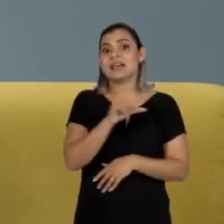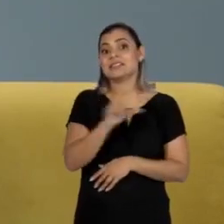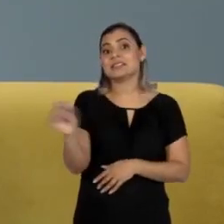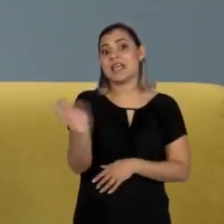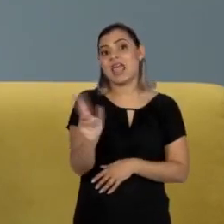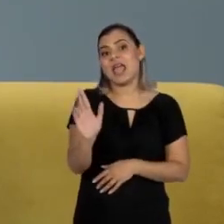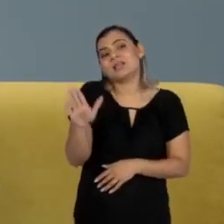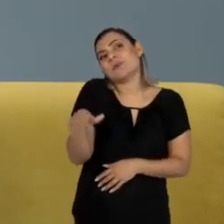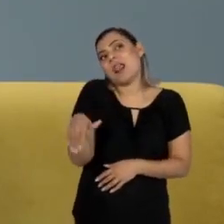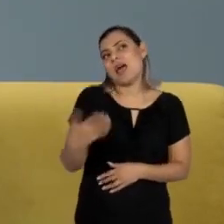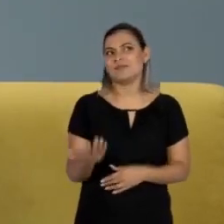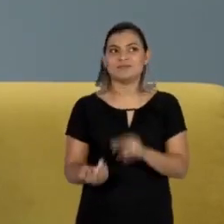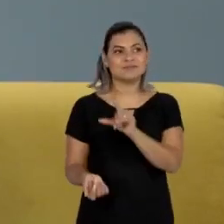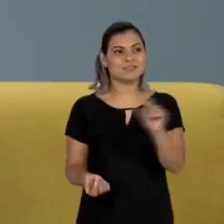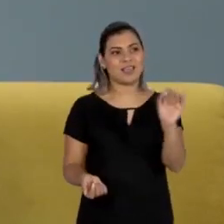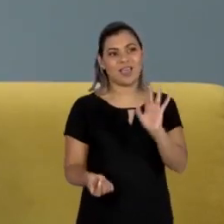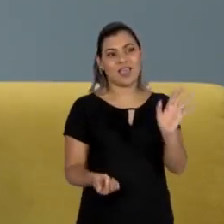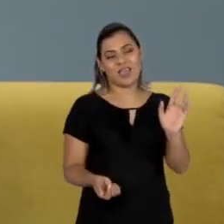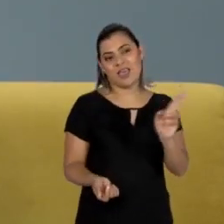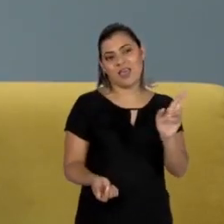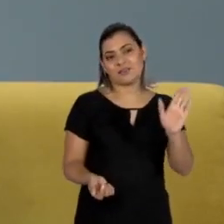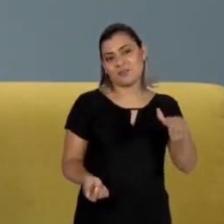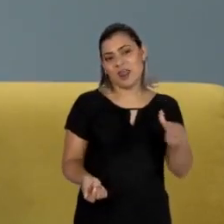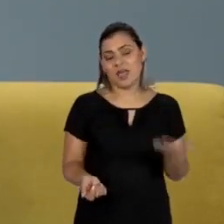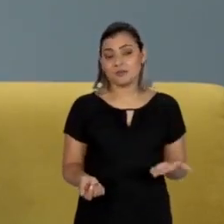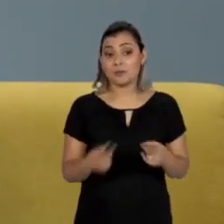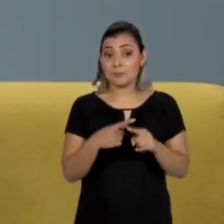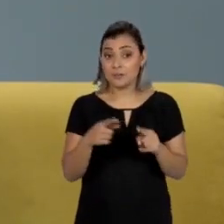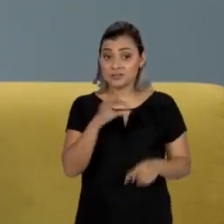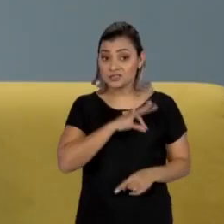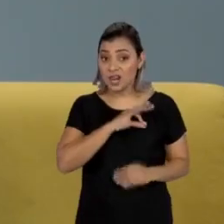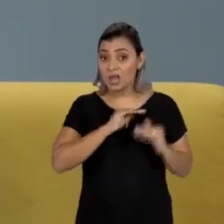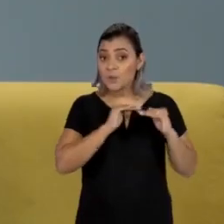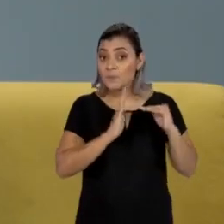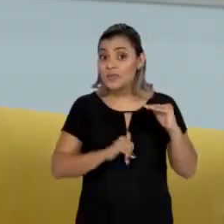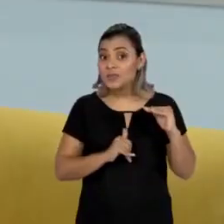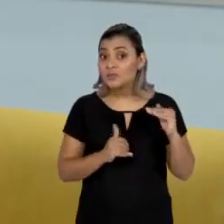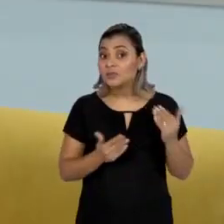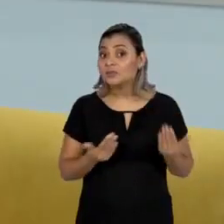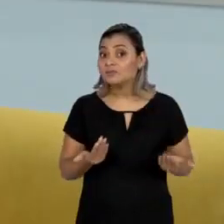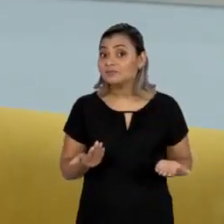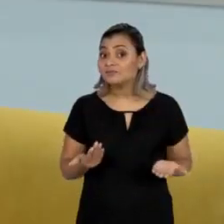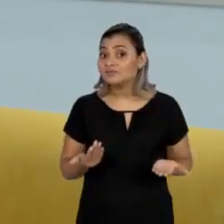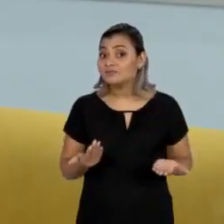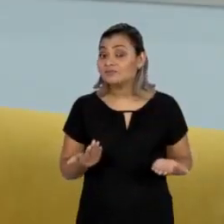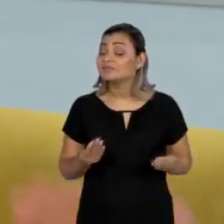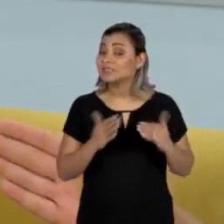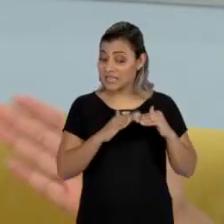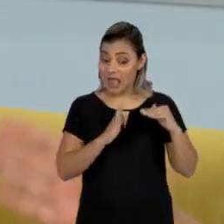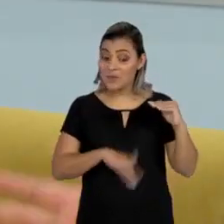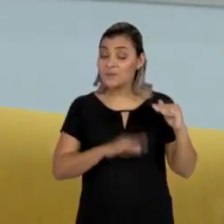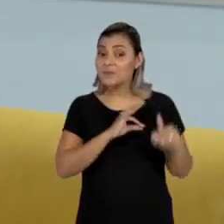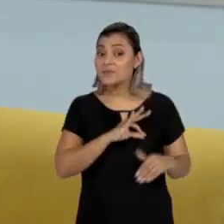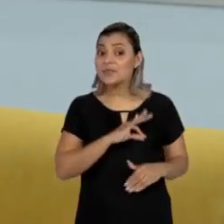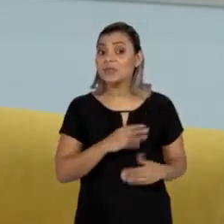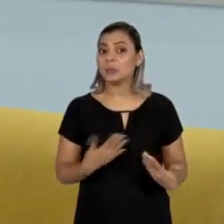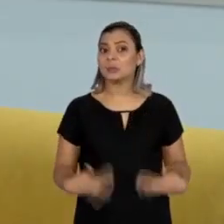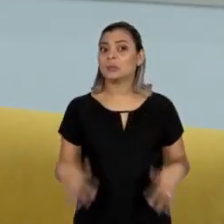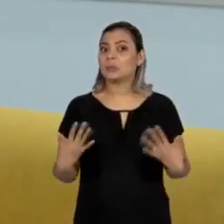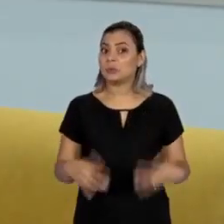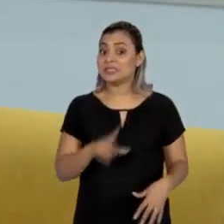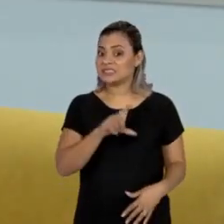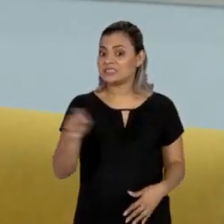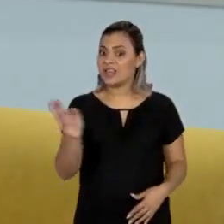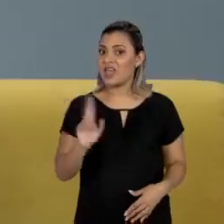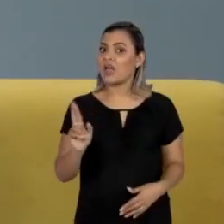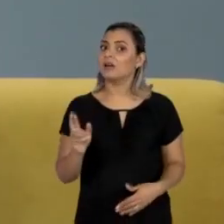R$100 é baixa, mas para uma pessoa que ganha um salário mínimo, a gente está falando aí de uma comprometimento grande